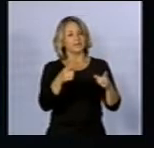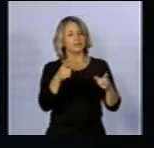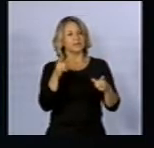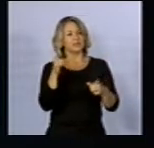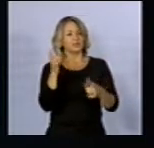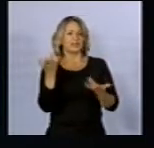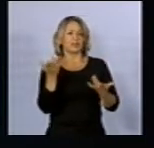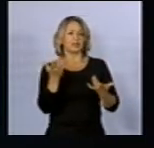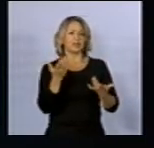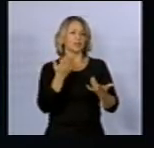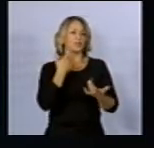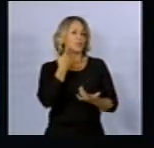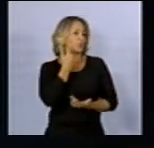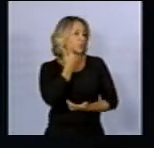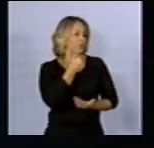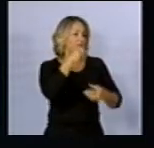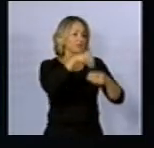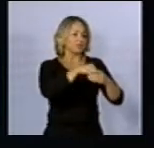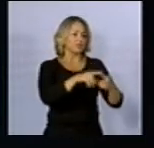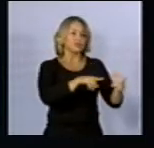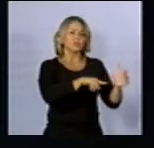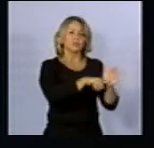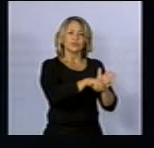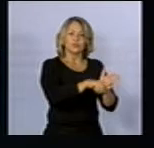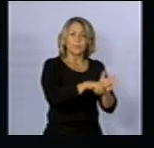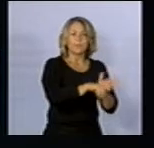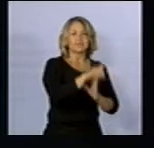frequentes na estimação de risco do que as simples medições.